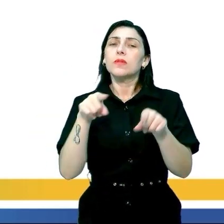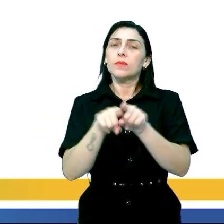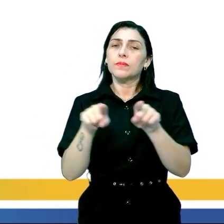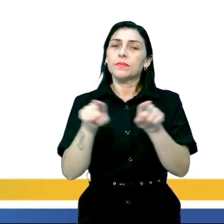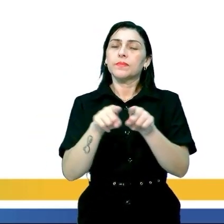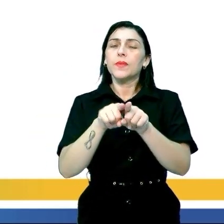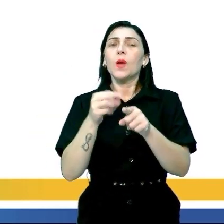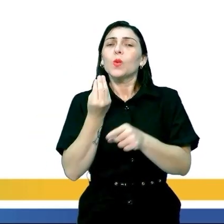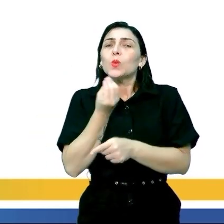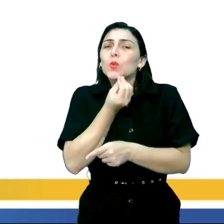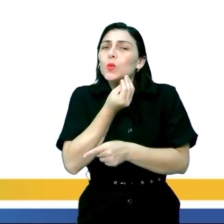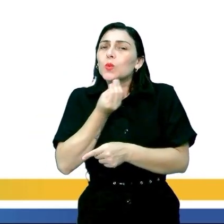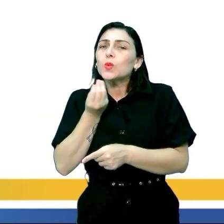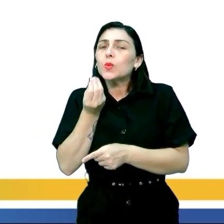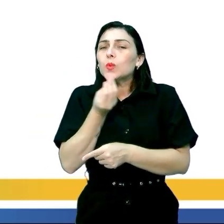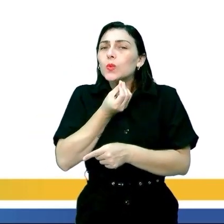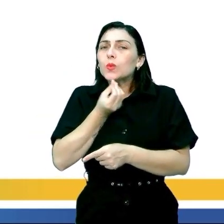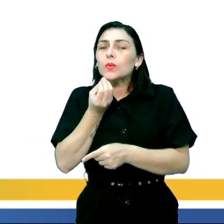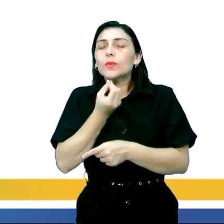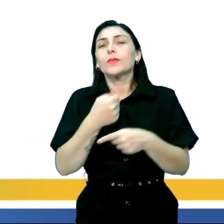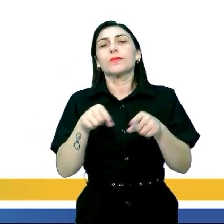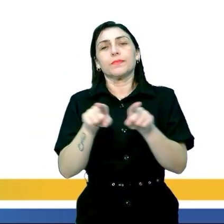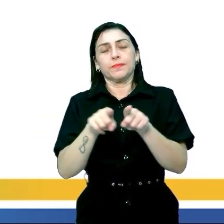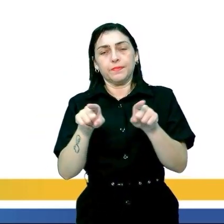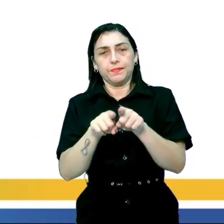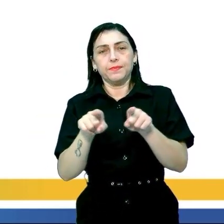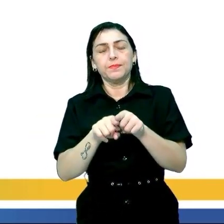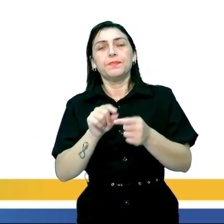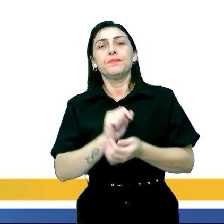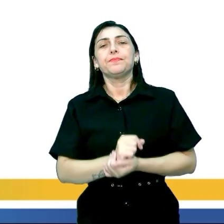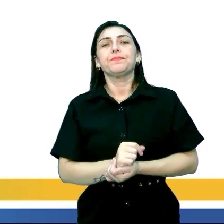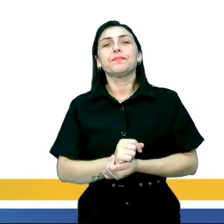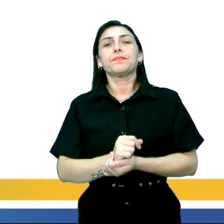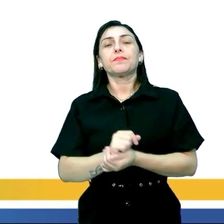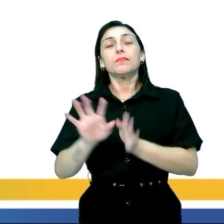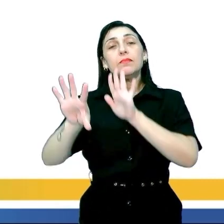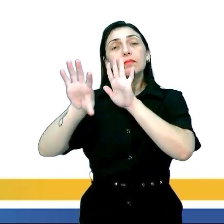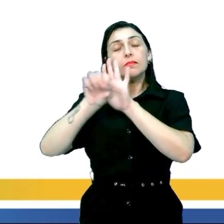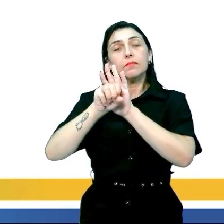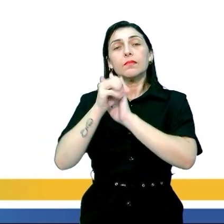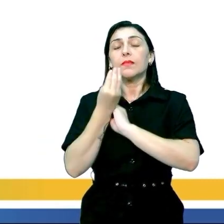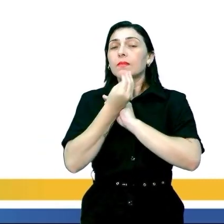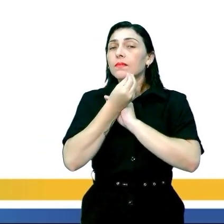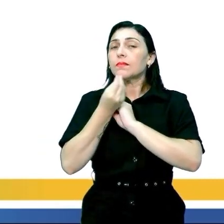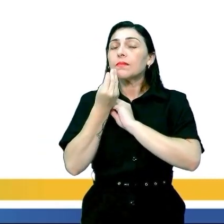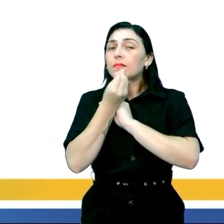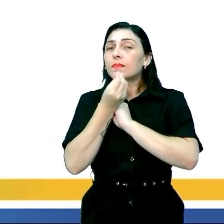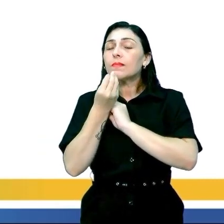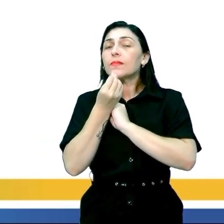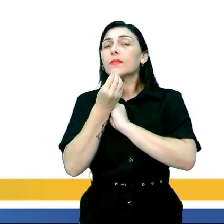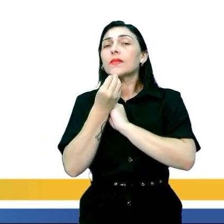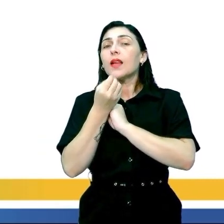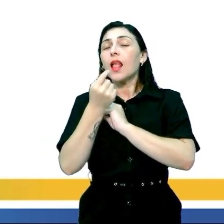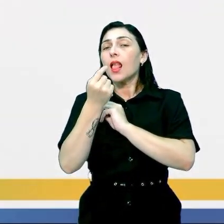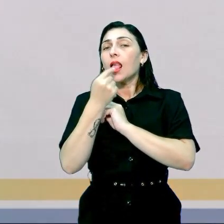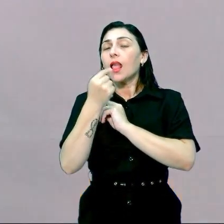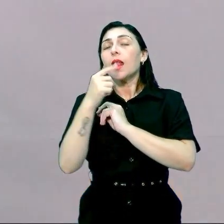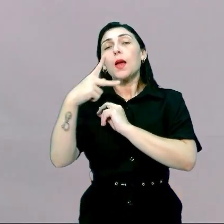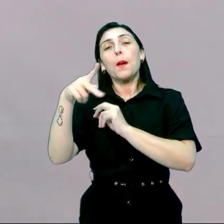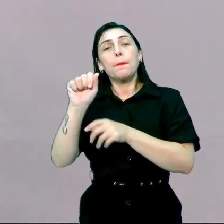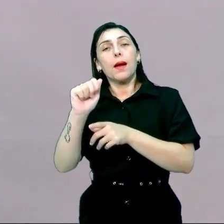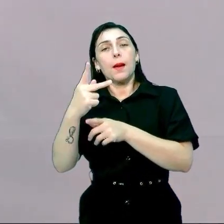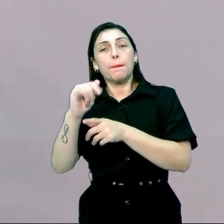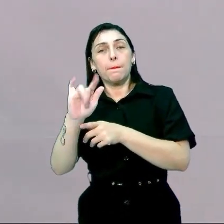como gustação, tá? Que é a recepção de estímulos gustativos através das